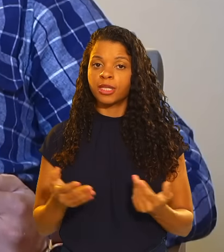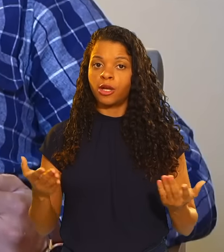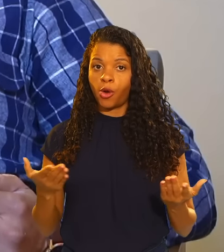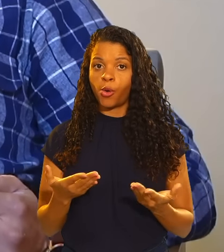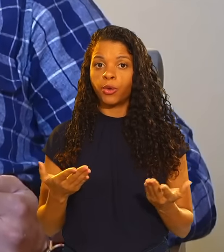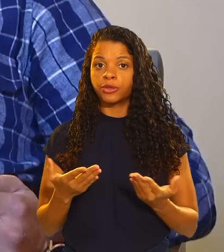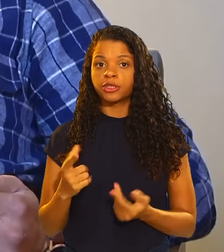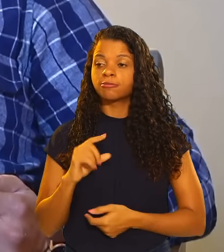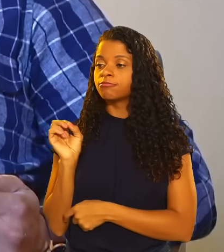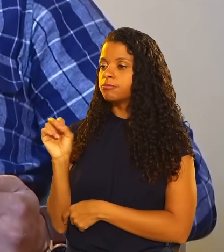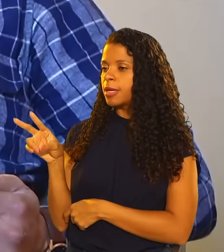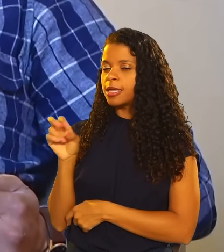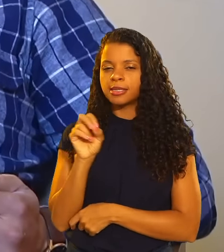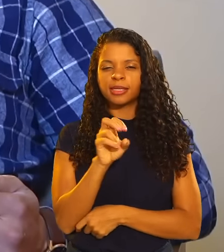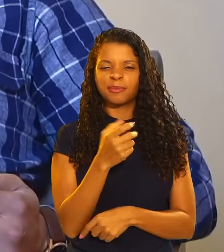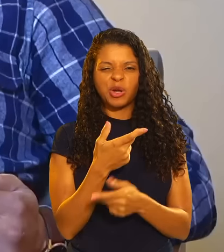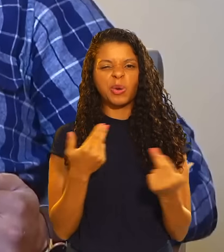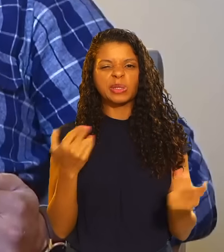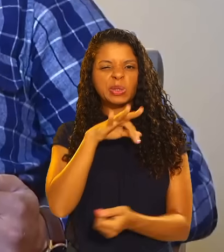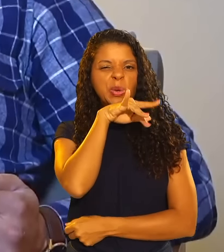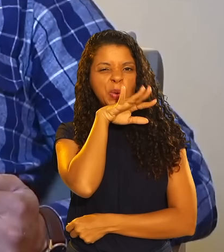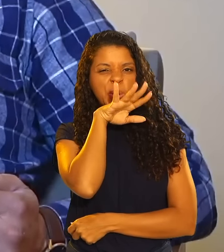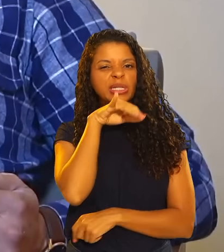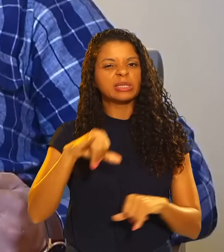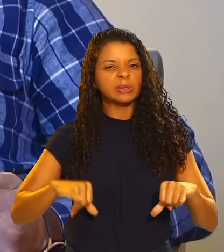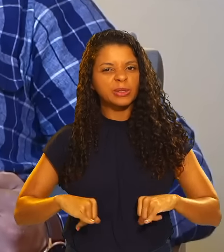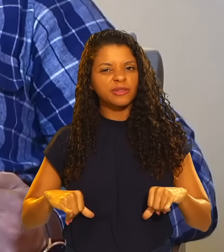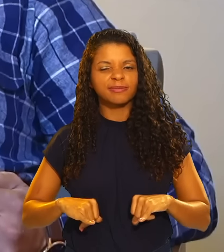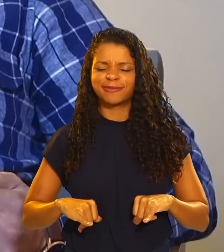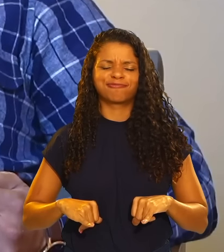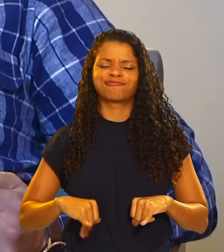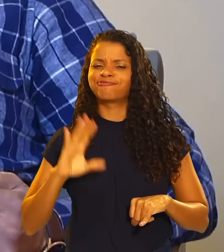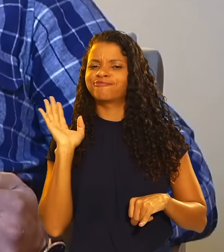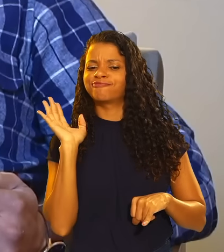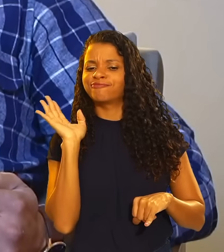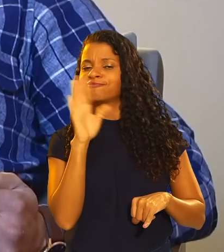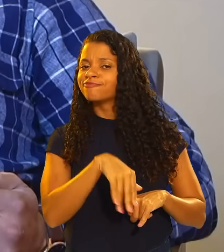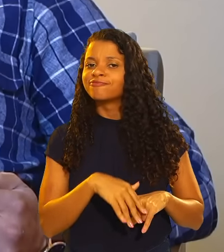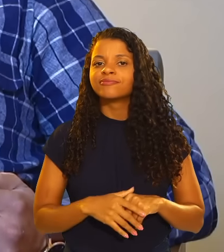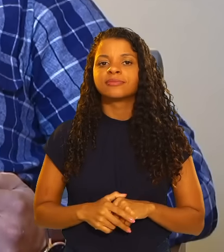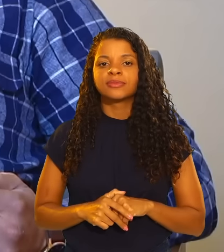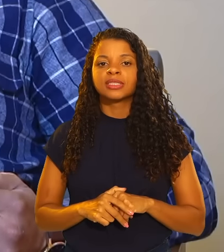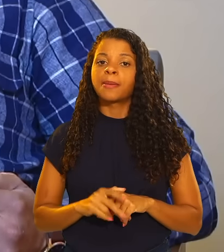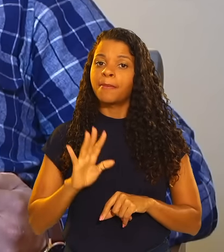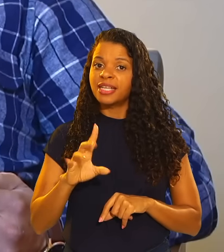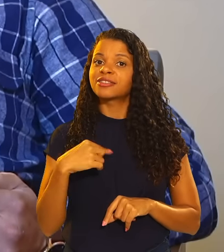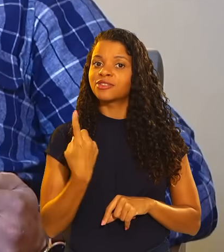ruins, que eu posso dizer assim, que é muito pequenininho, já deixa a gente aflito, né? A gente,